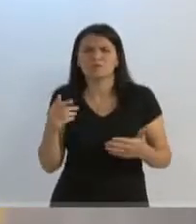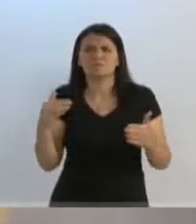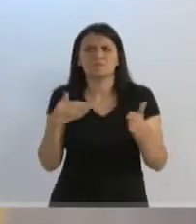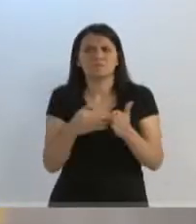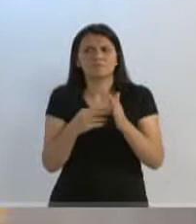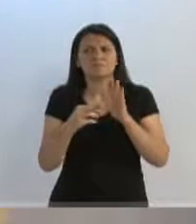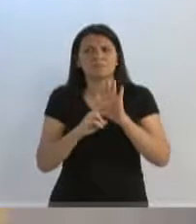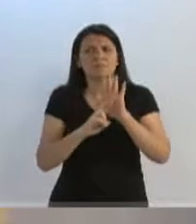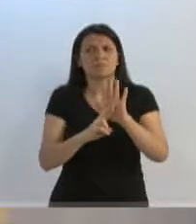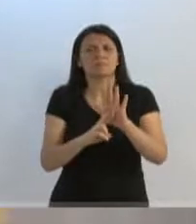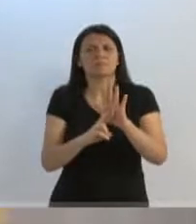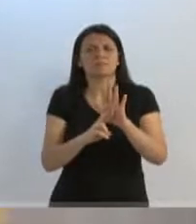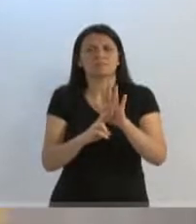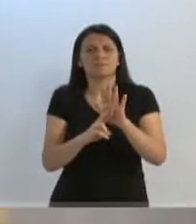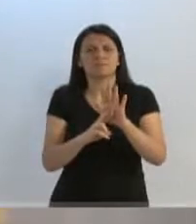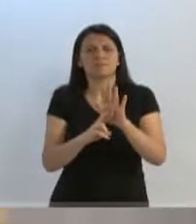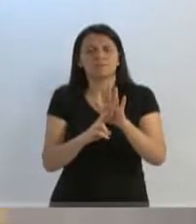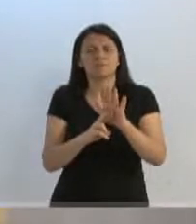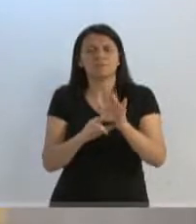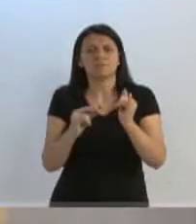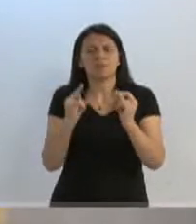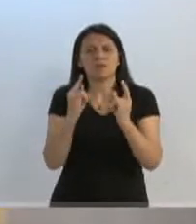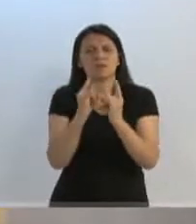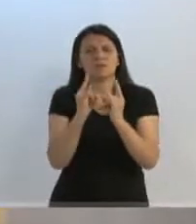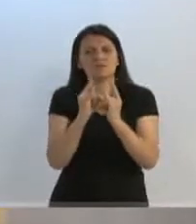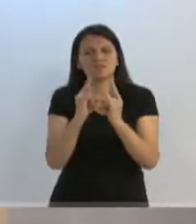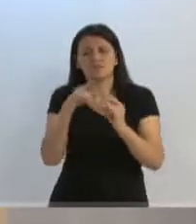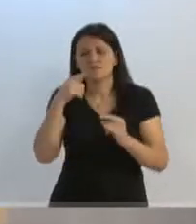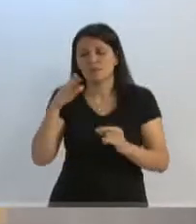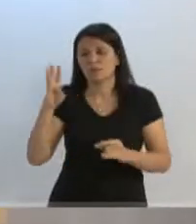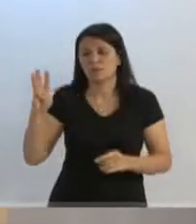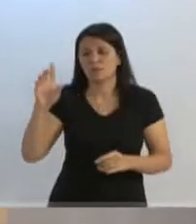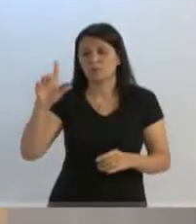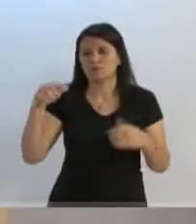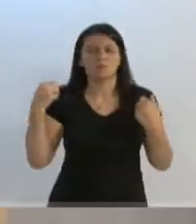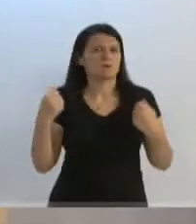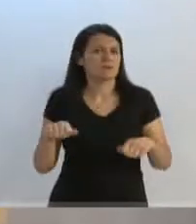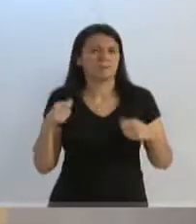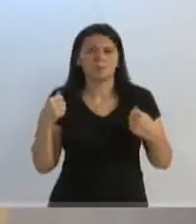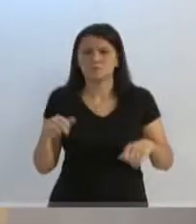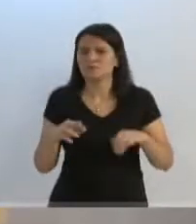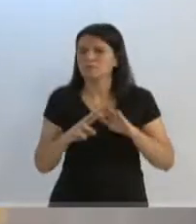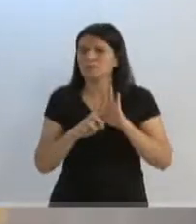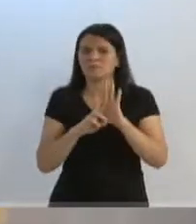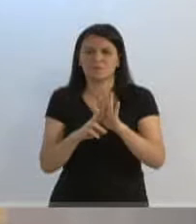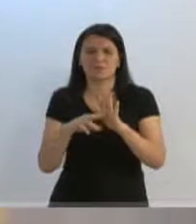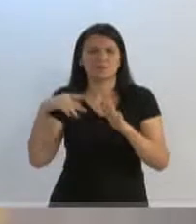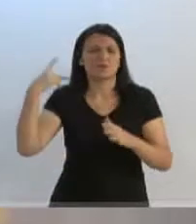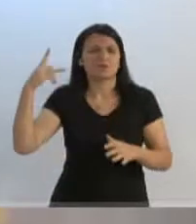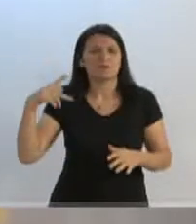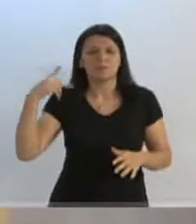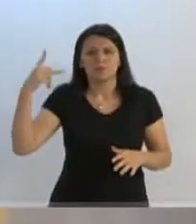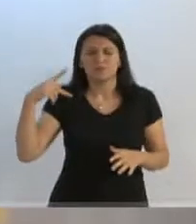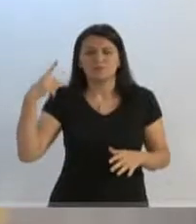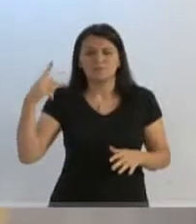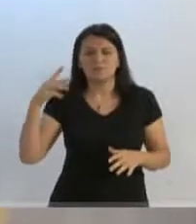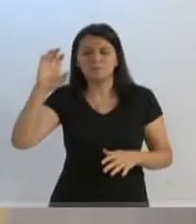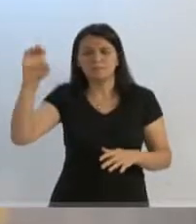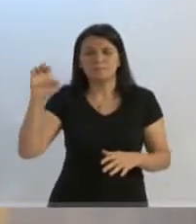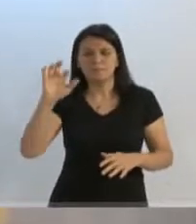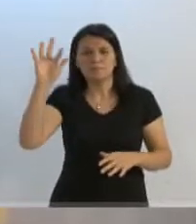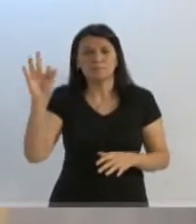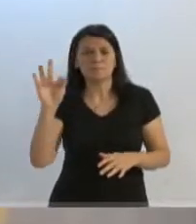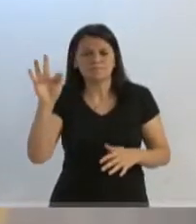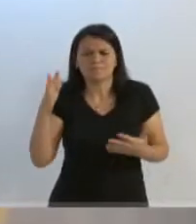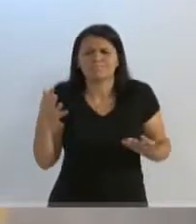representantes de algumas entidades afirmarem que blumenau não precisa de representantes políticos na esfera estadual federal